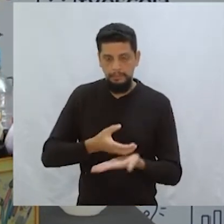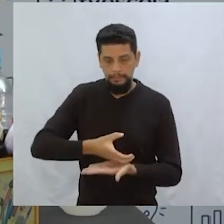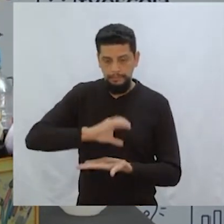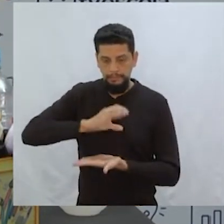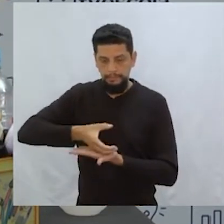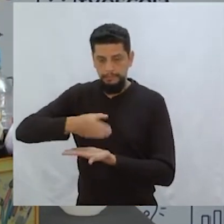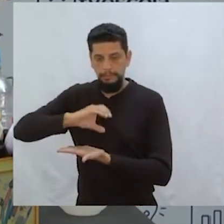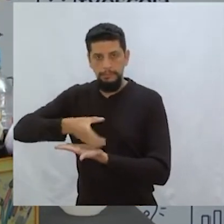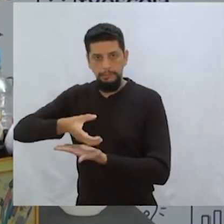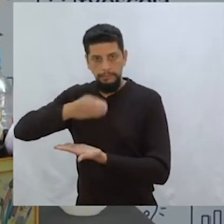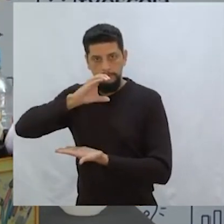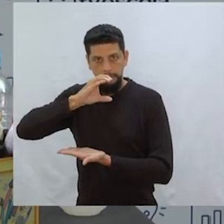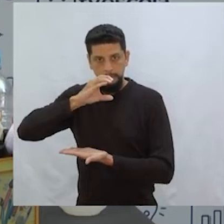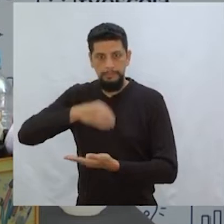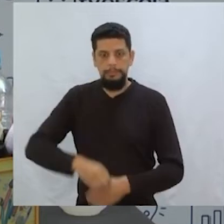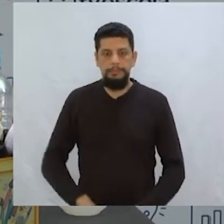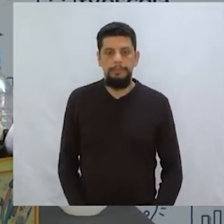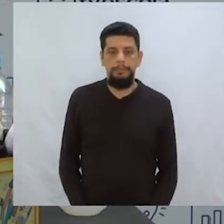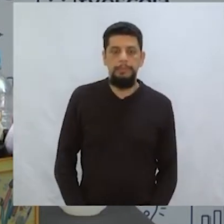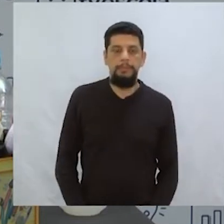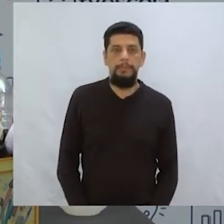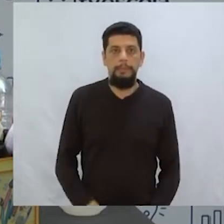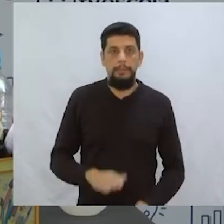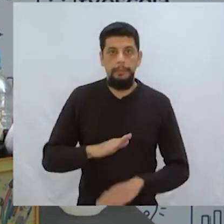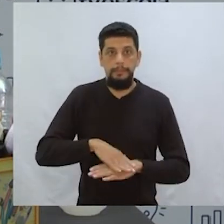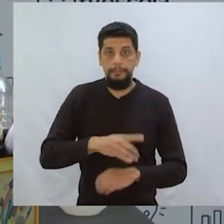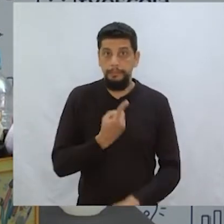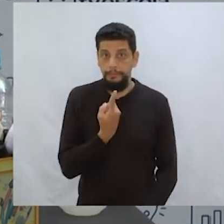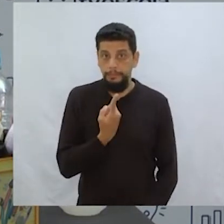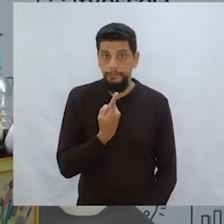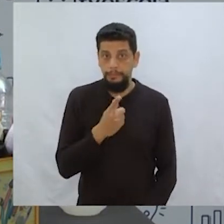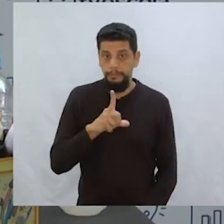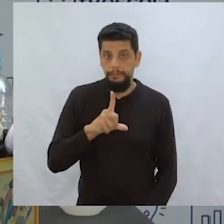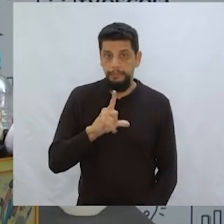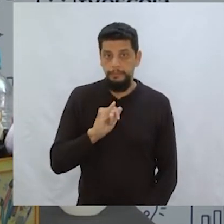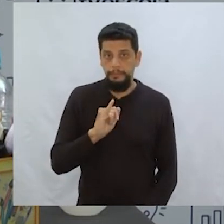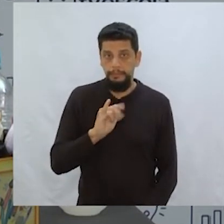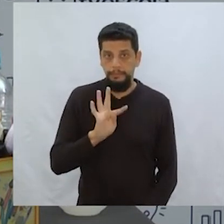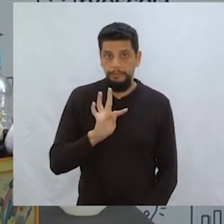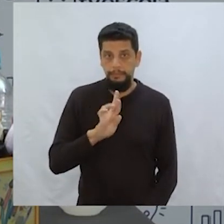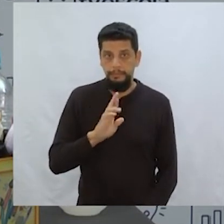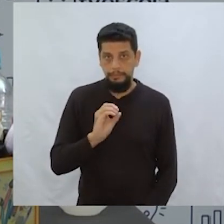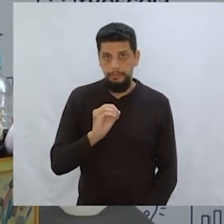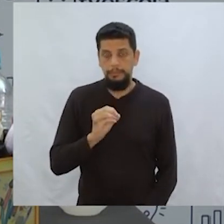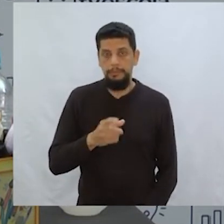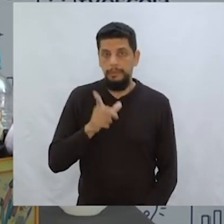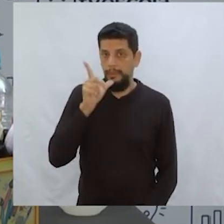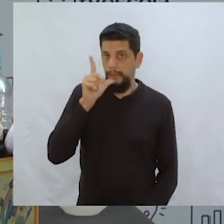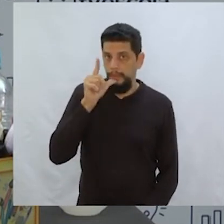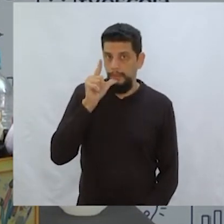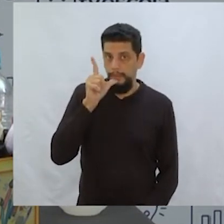Vamos então para mais 1 litro de água. Vou colocar aqui